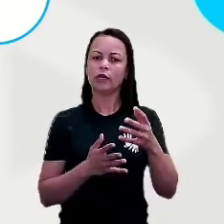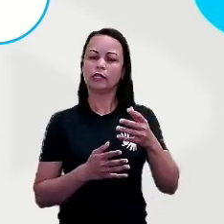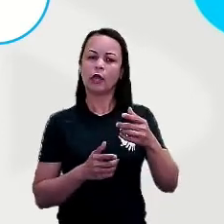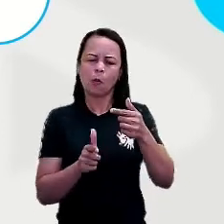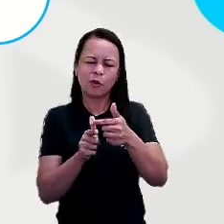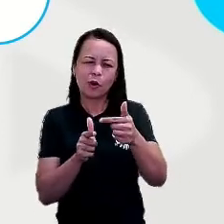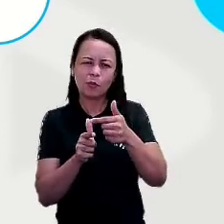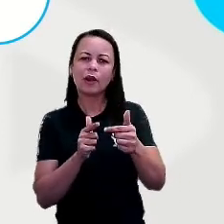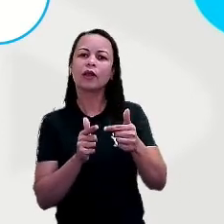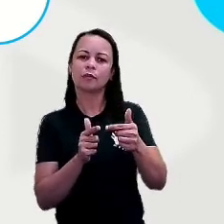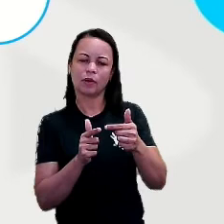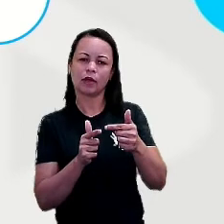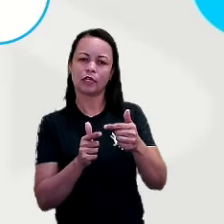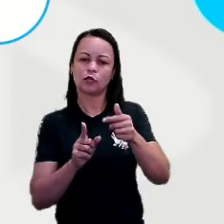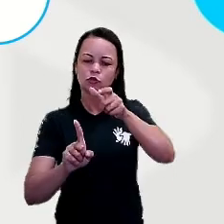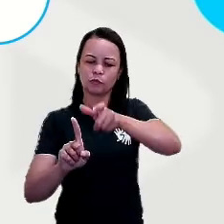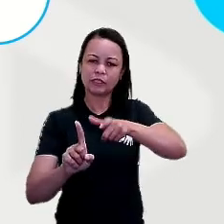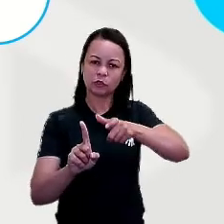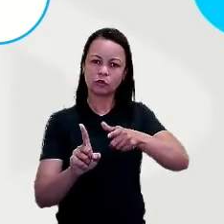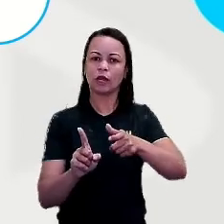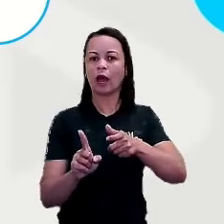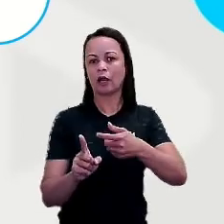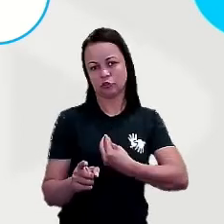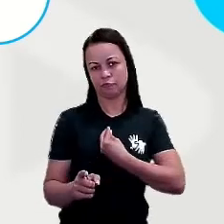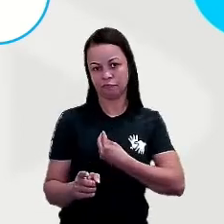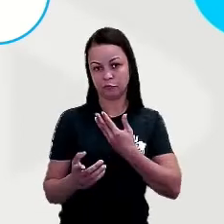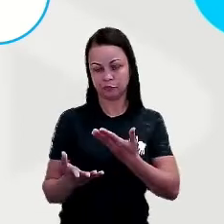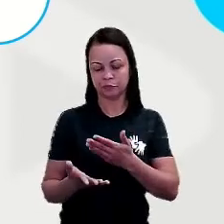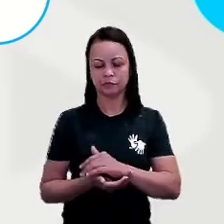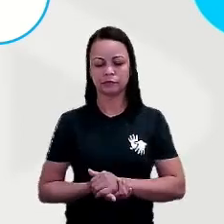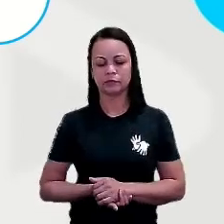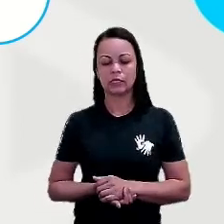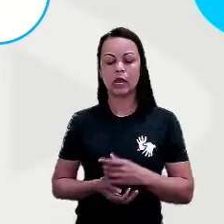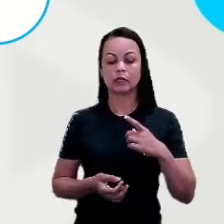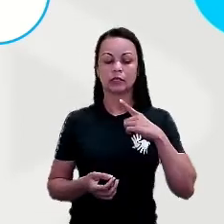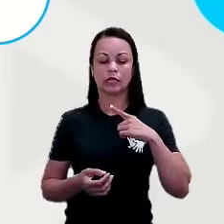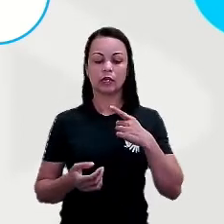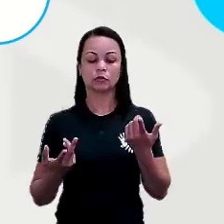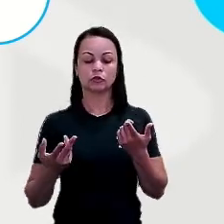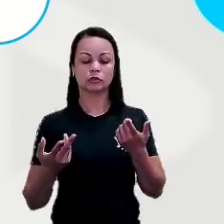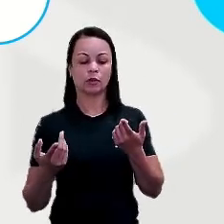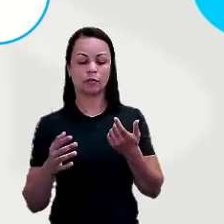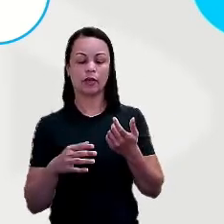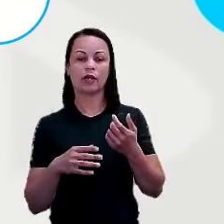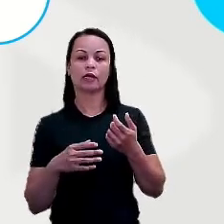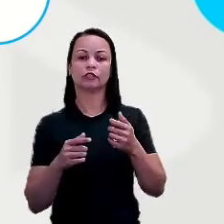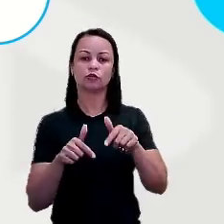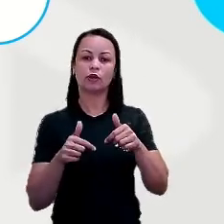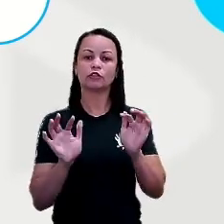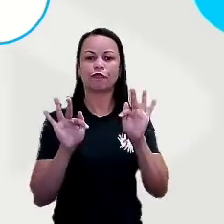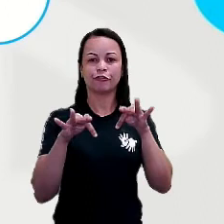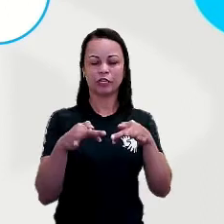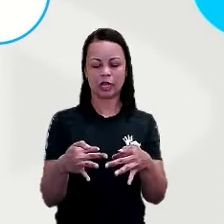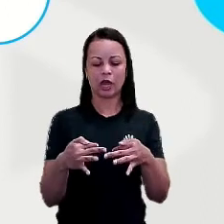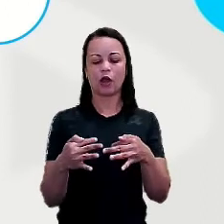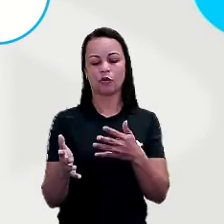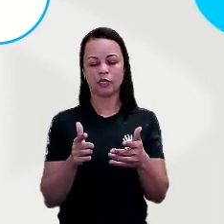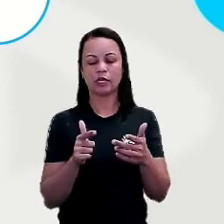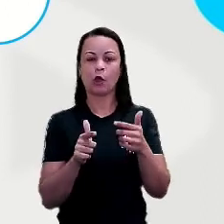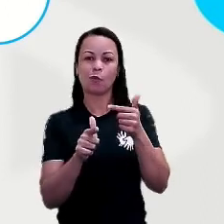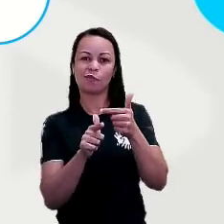pelos personagens. Temos também a situação final, que a gente chama de desfecho, que é